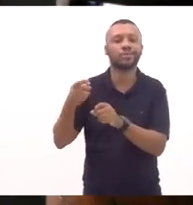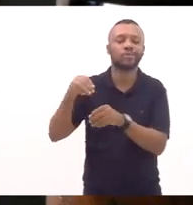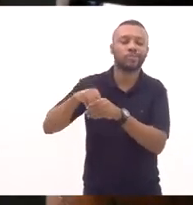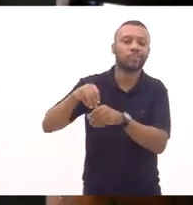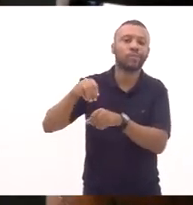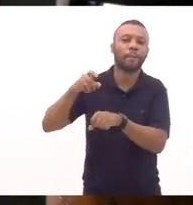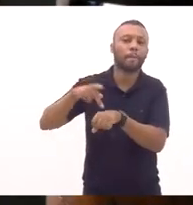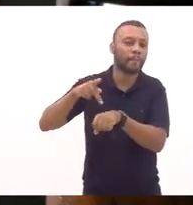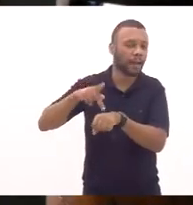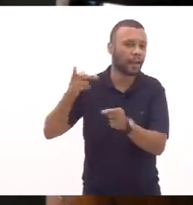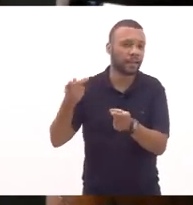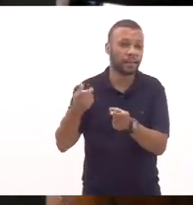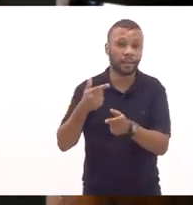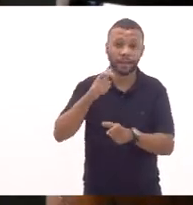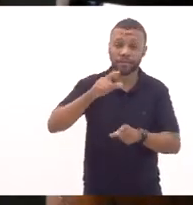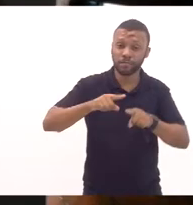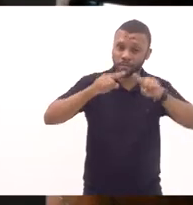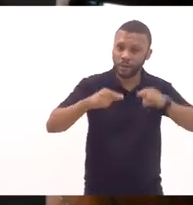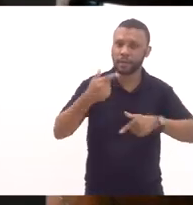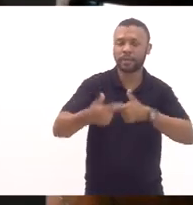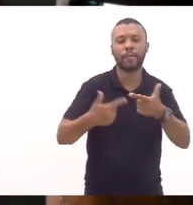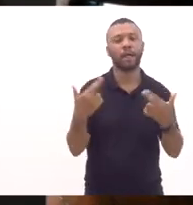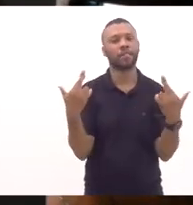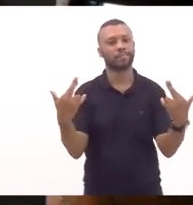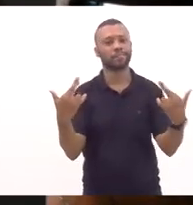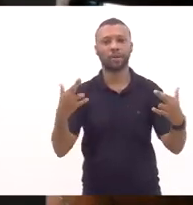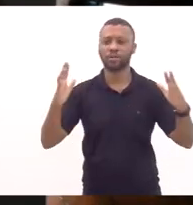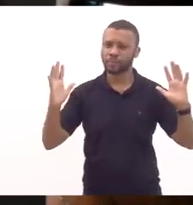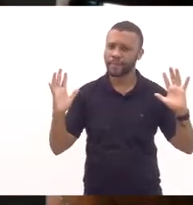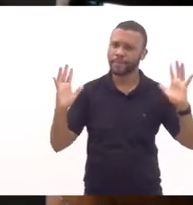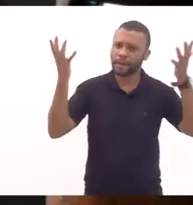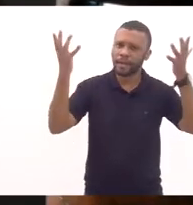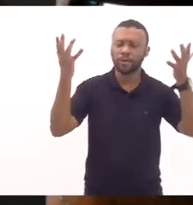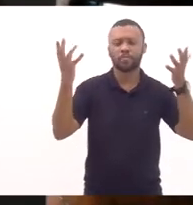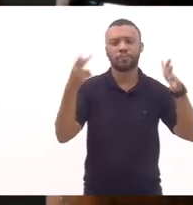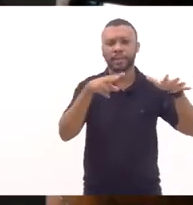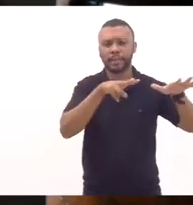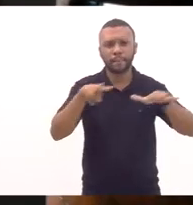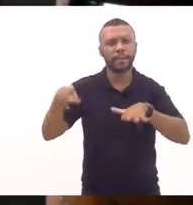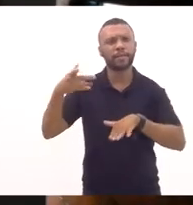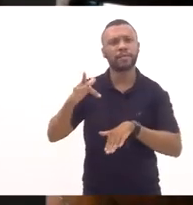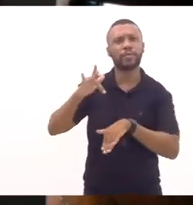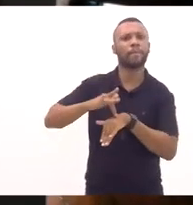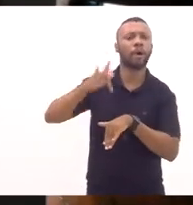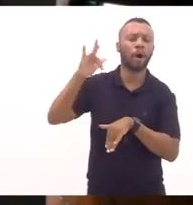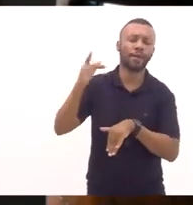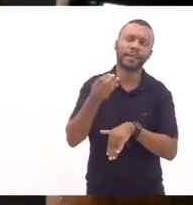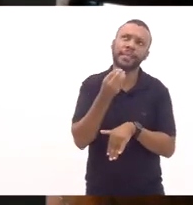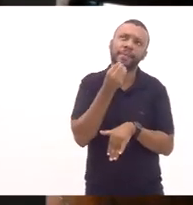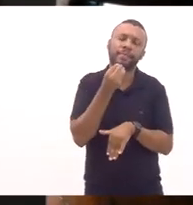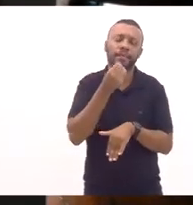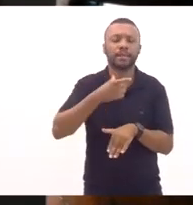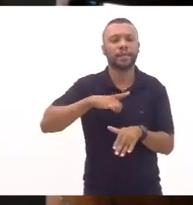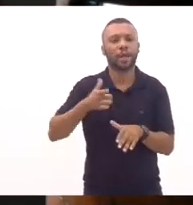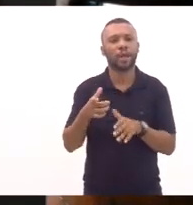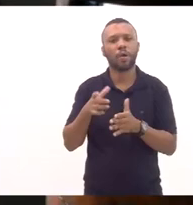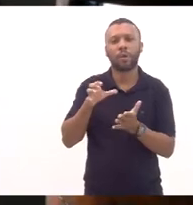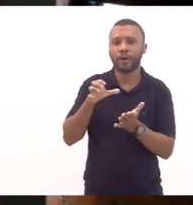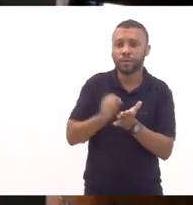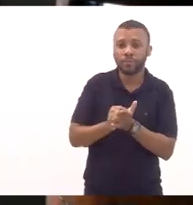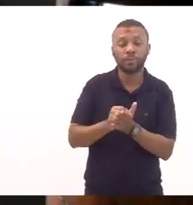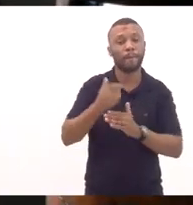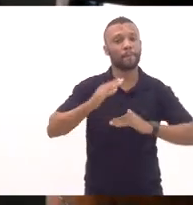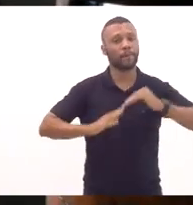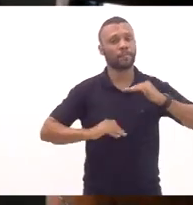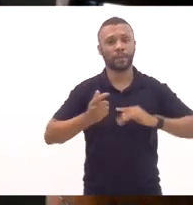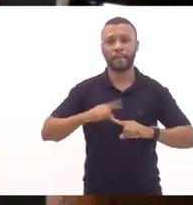Rio, que trabalham em grandes eventos do Rio de Janeiro, na Veste Rio, que é uma semana de moda, deveriam ter um registro profissional e um cachê. E